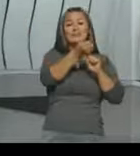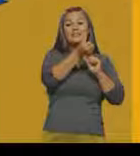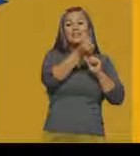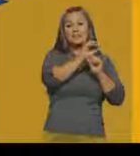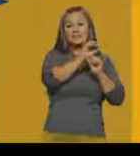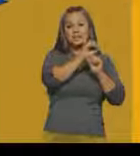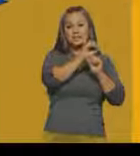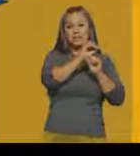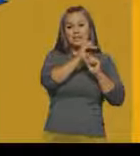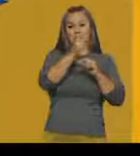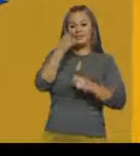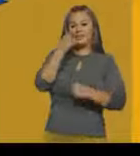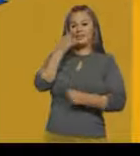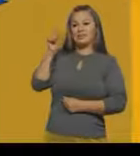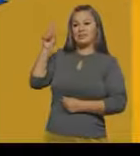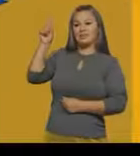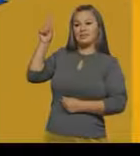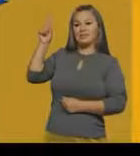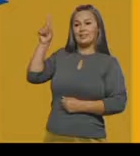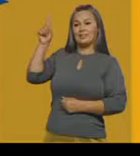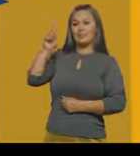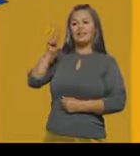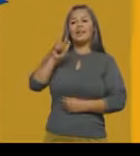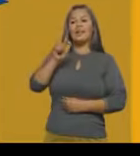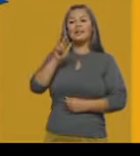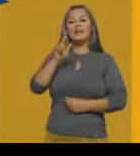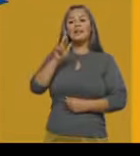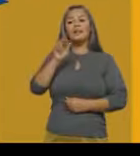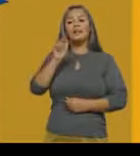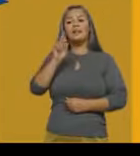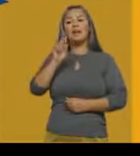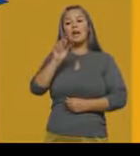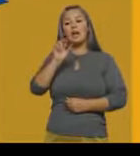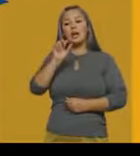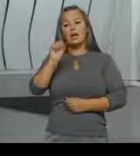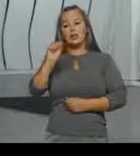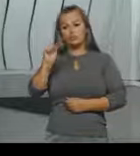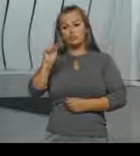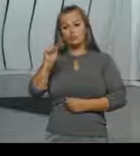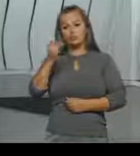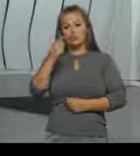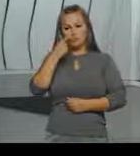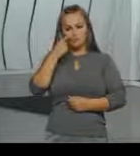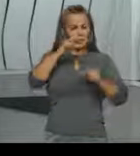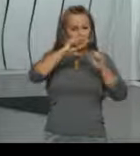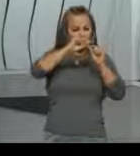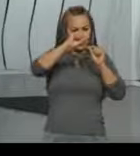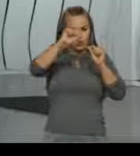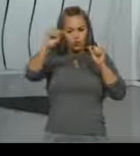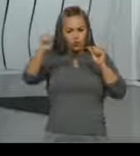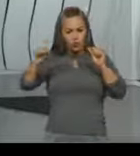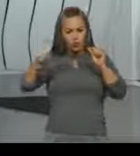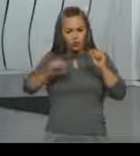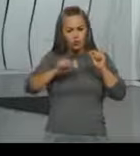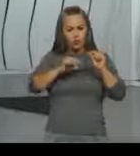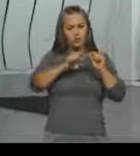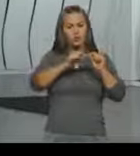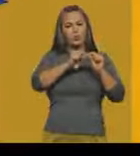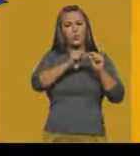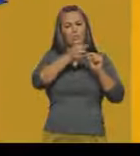graus. Beleza? Graus. Isso é o que a gente é acostumado a